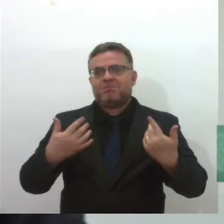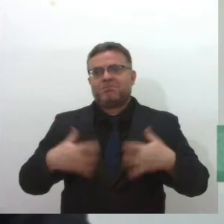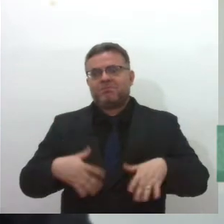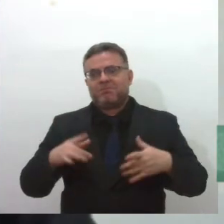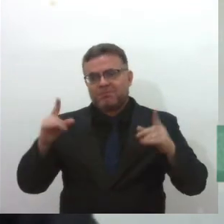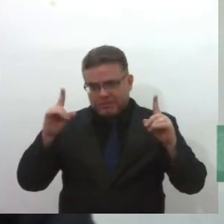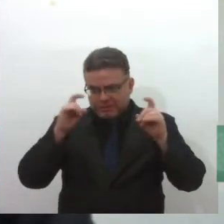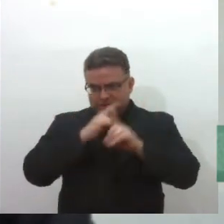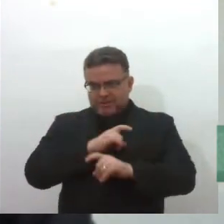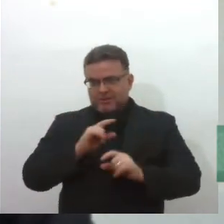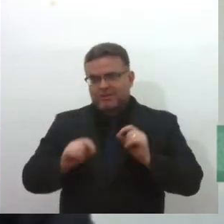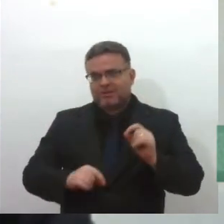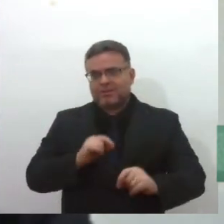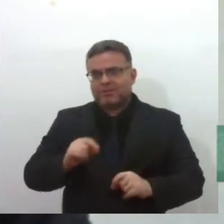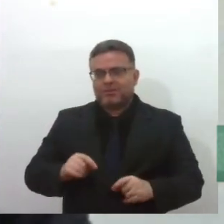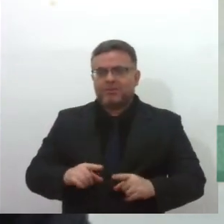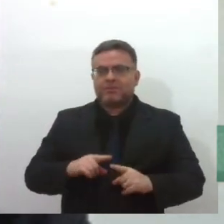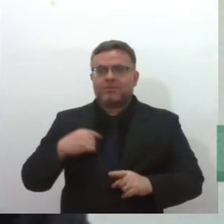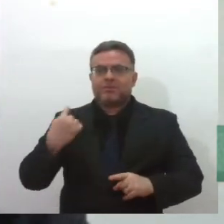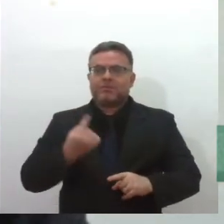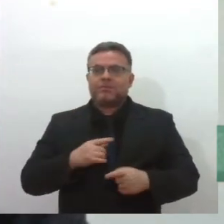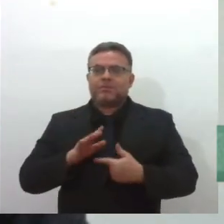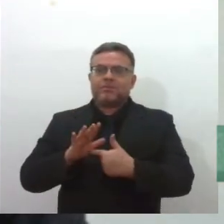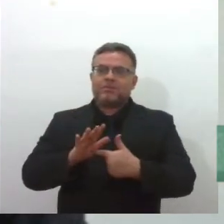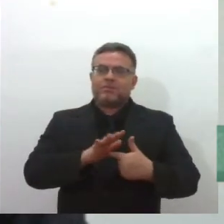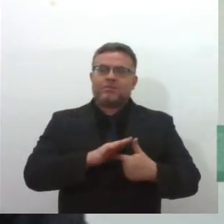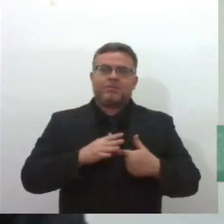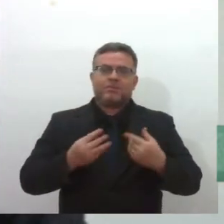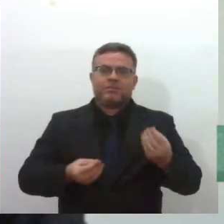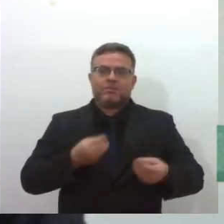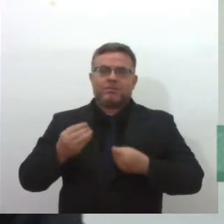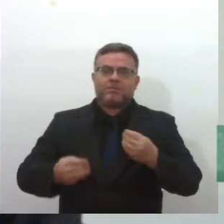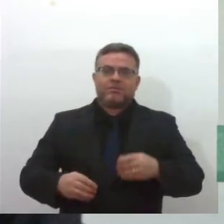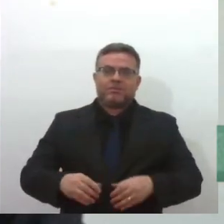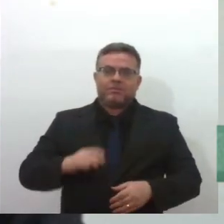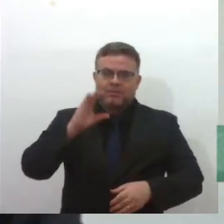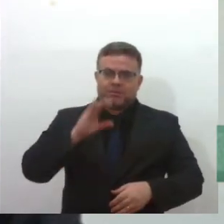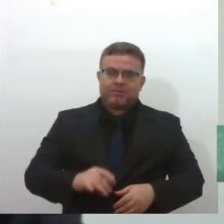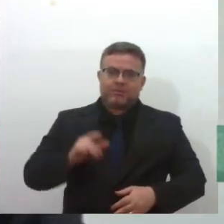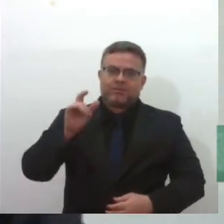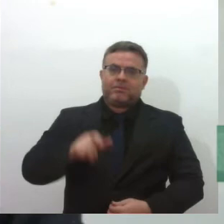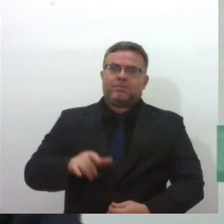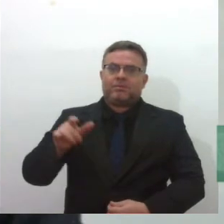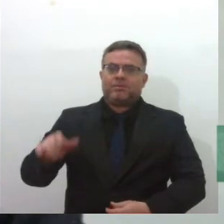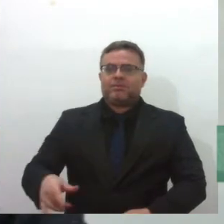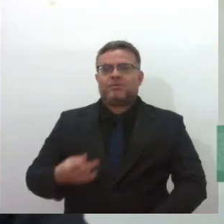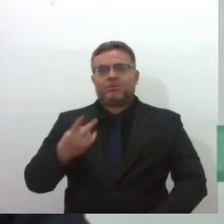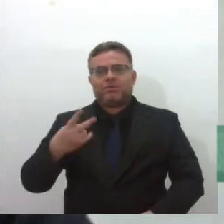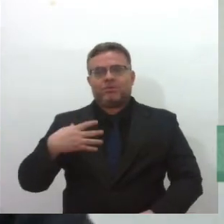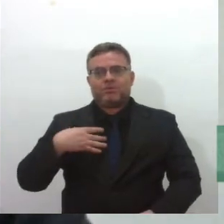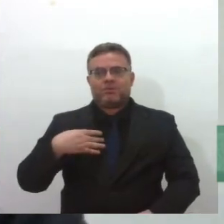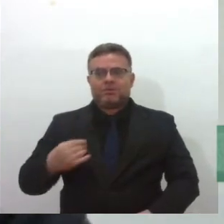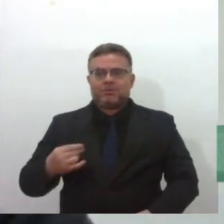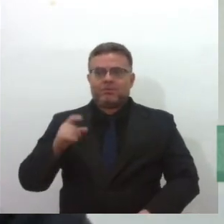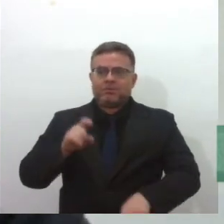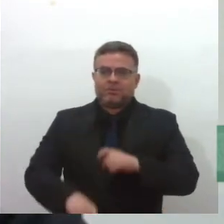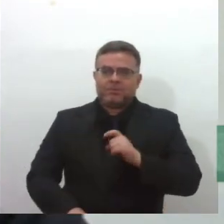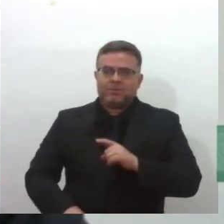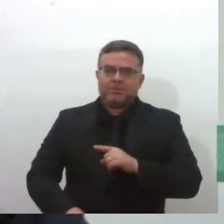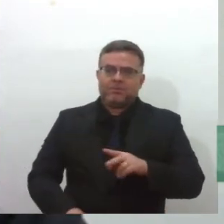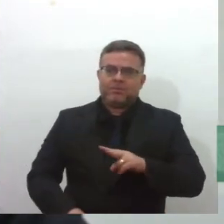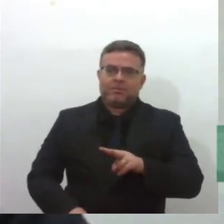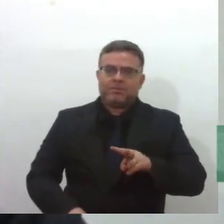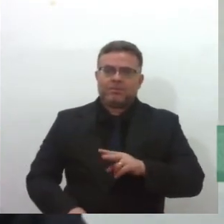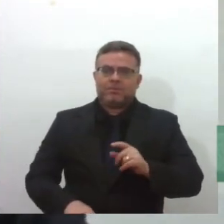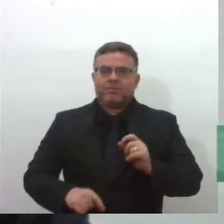aqui, nós prendemos recentemente um cidadão que ele abusava das duas filhas biológicas dele. Há alguns